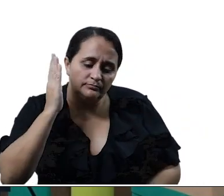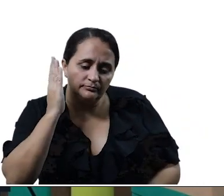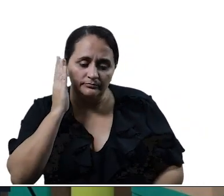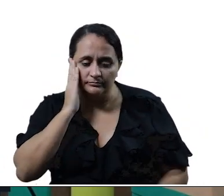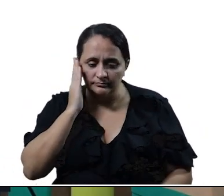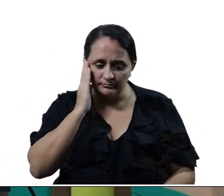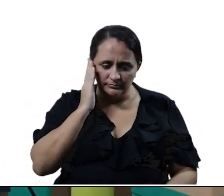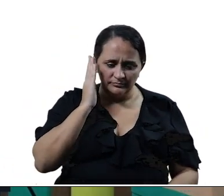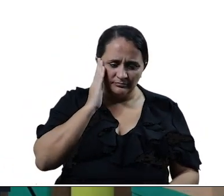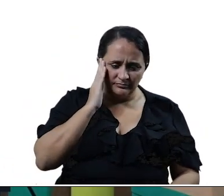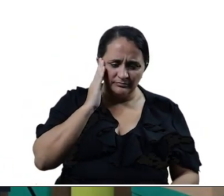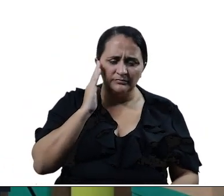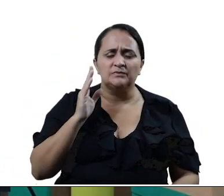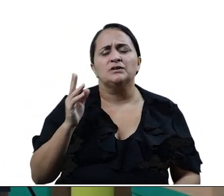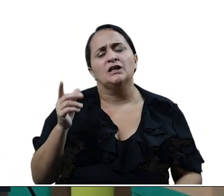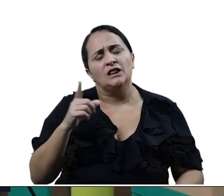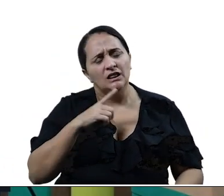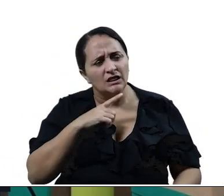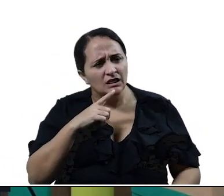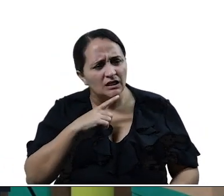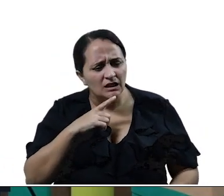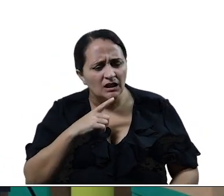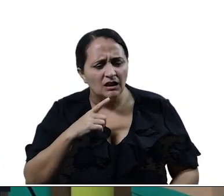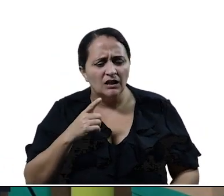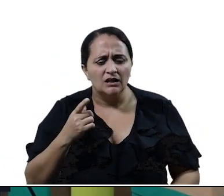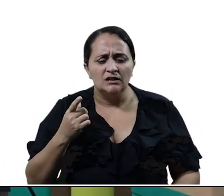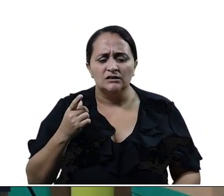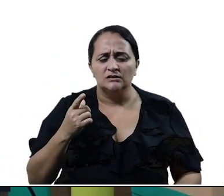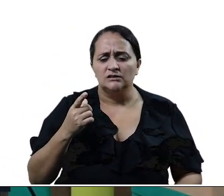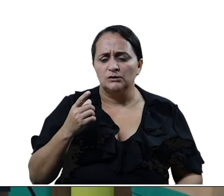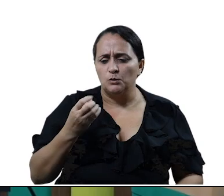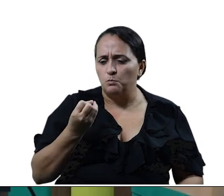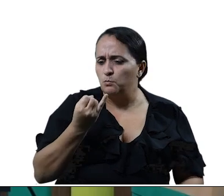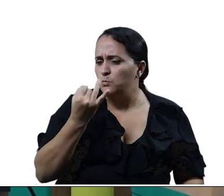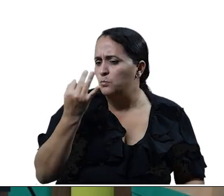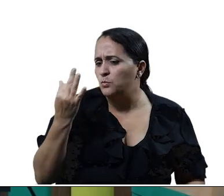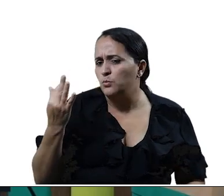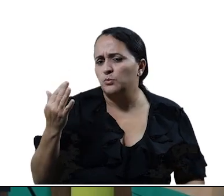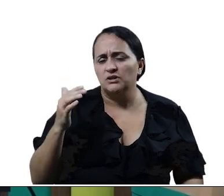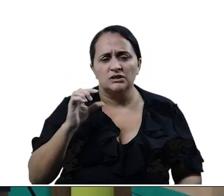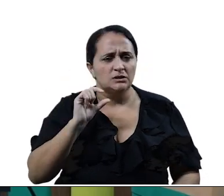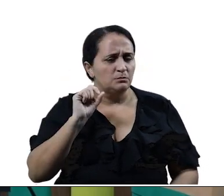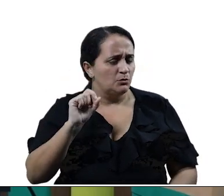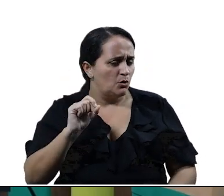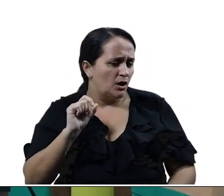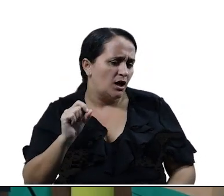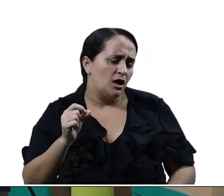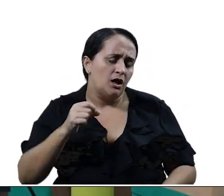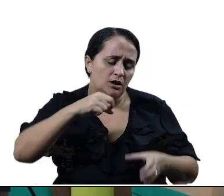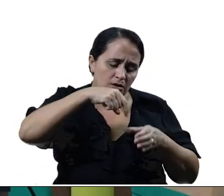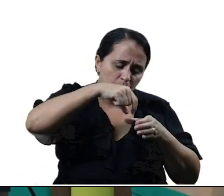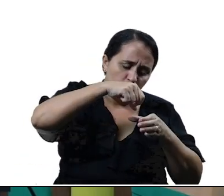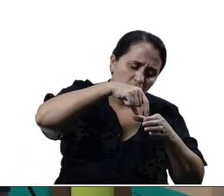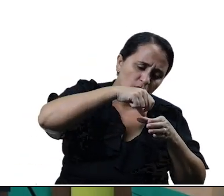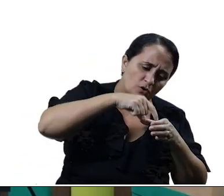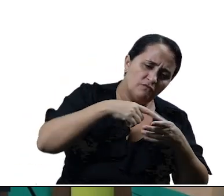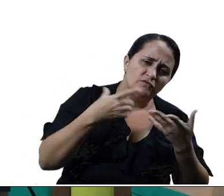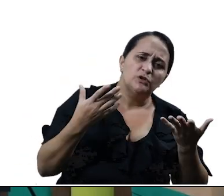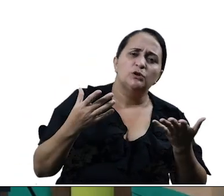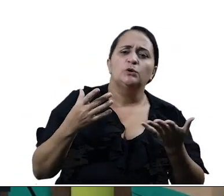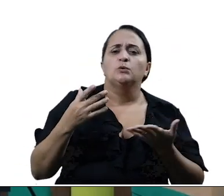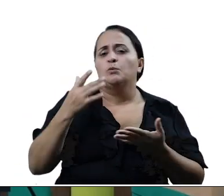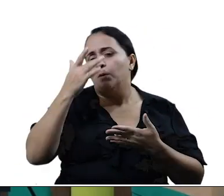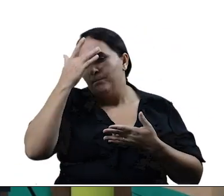a dia, porque provavelmente você já teve uma coleção de moedas, você já teve algum cofrinho ou já recebeu